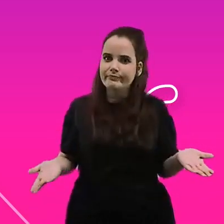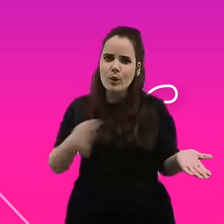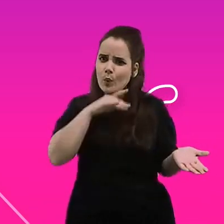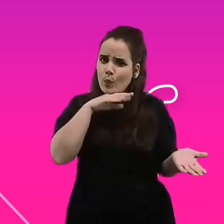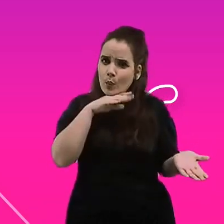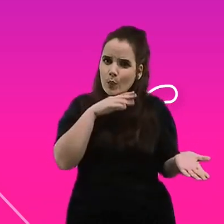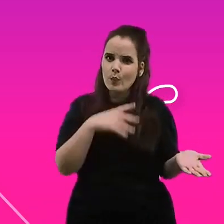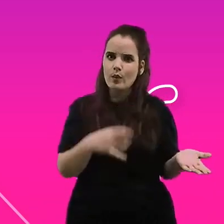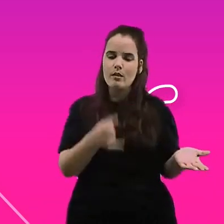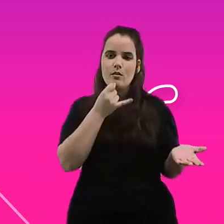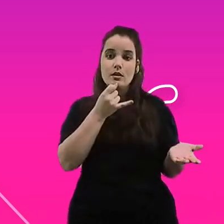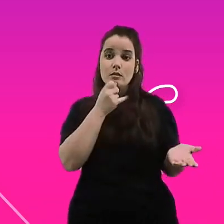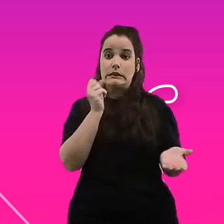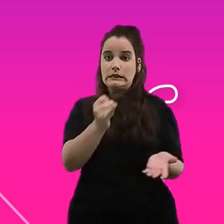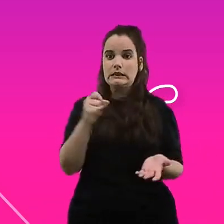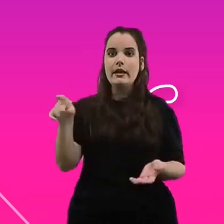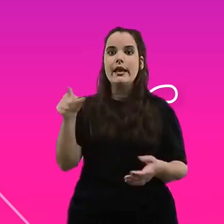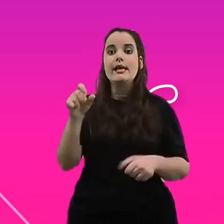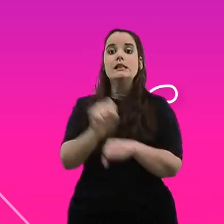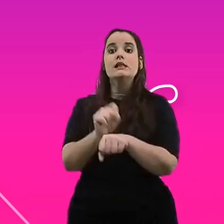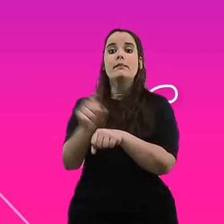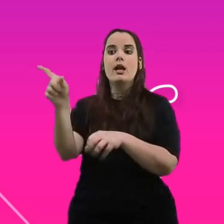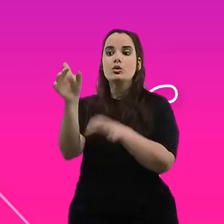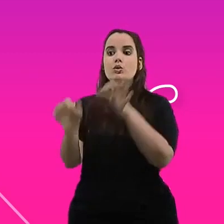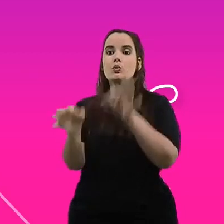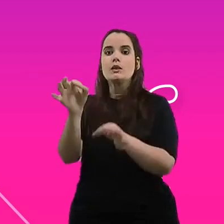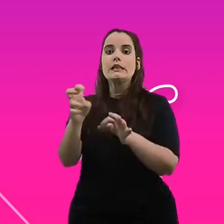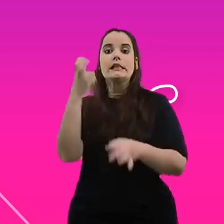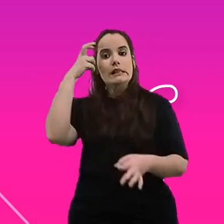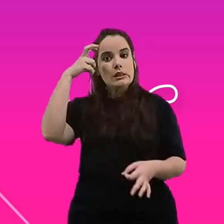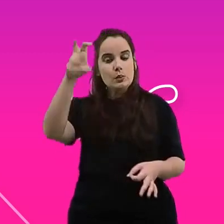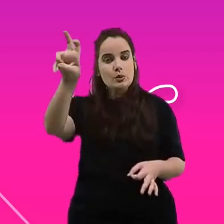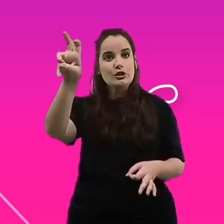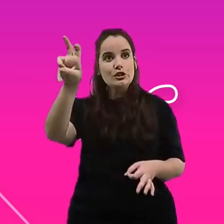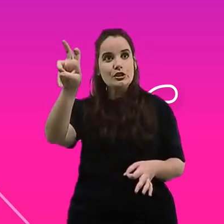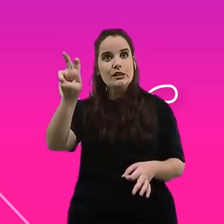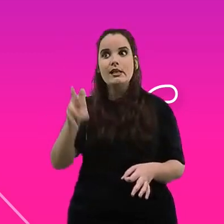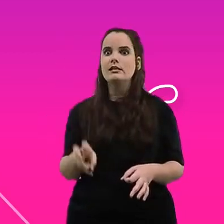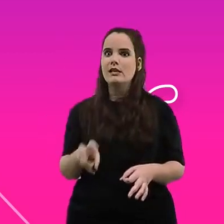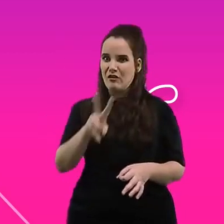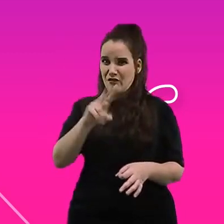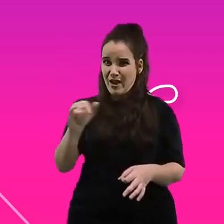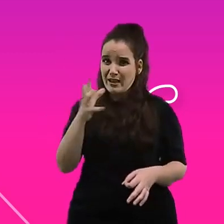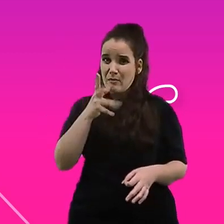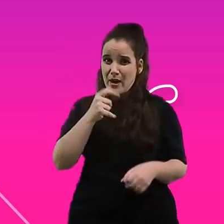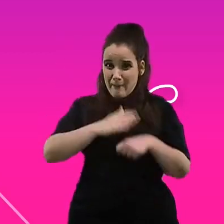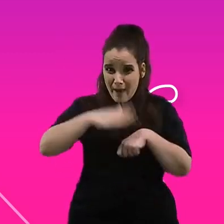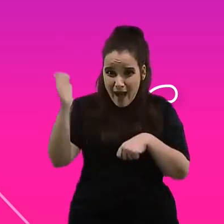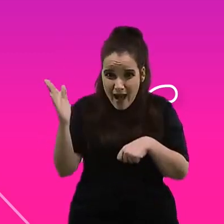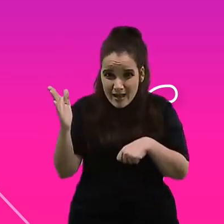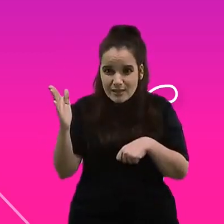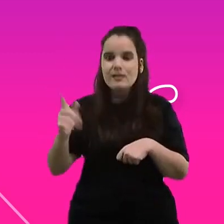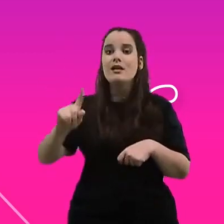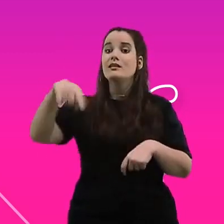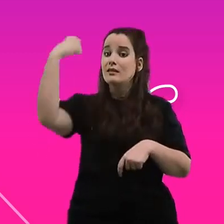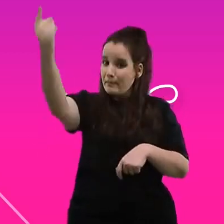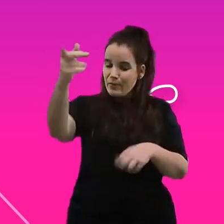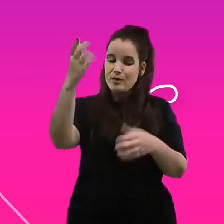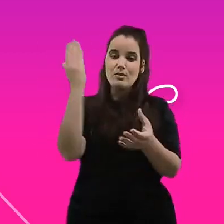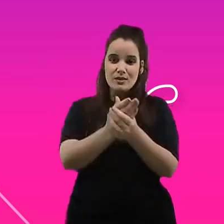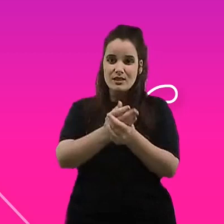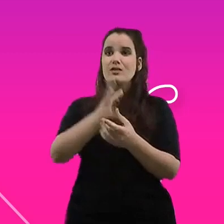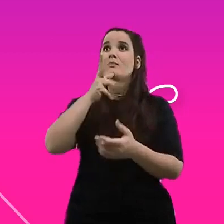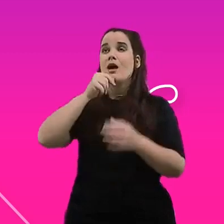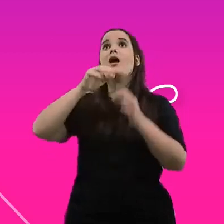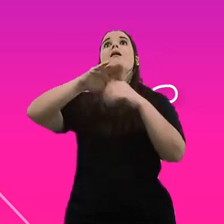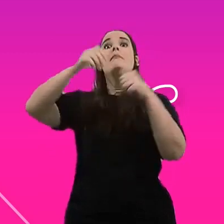em determinado prazo, significa que lá na frente vai acarretar uma demora no processo. Então, essa necessidade da gente ter esse